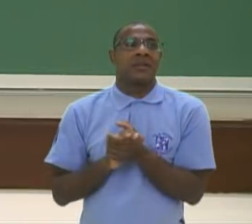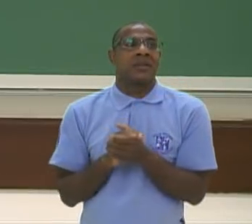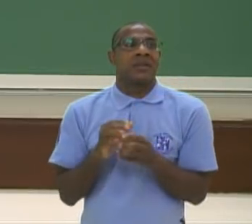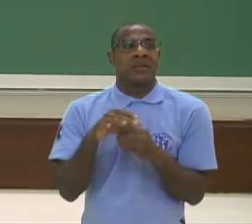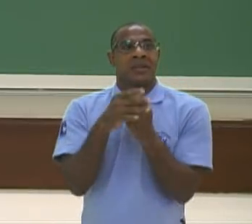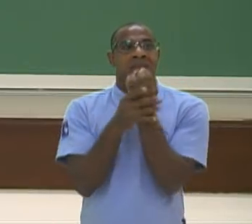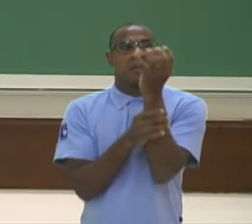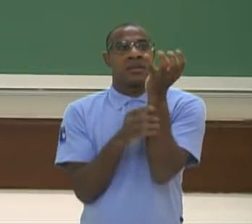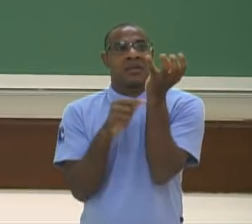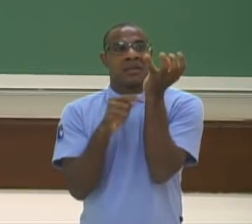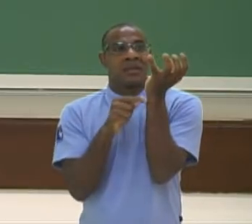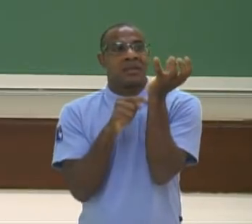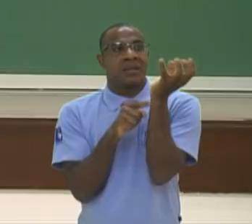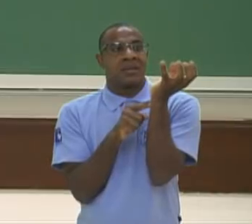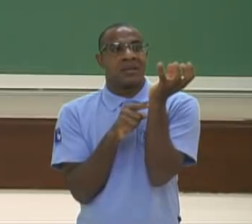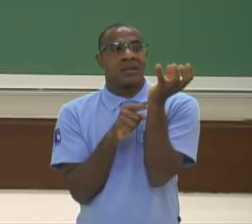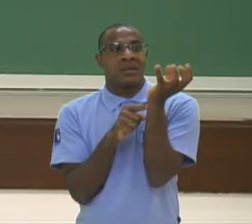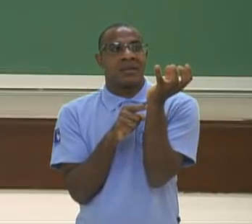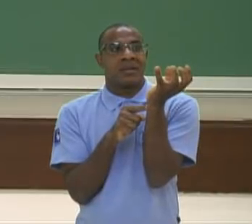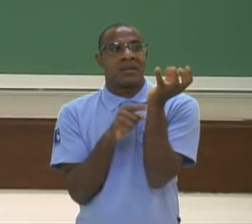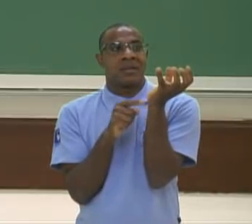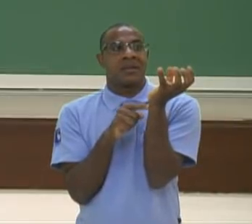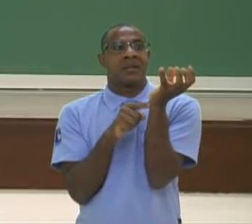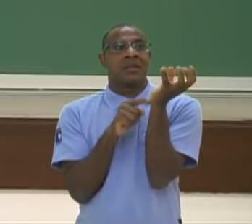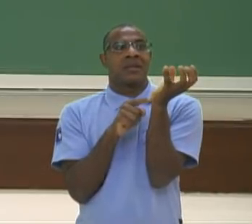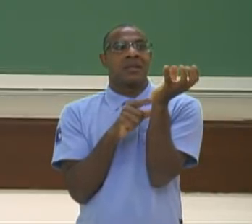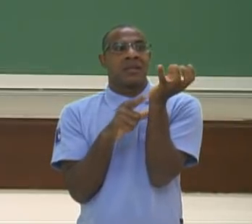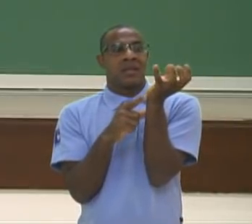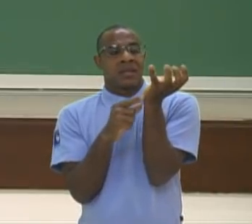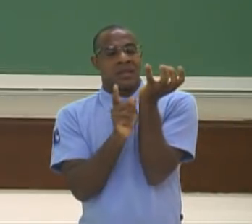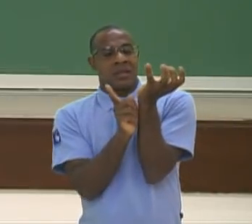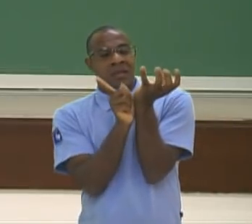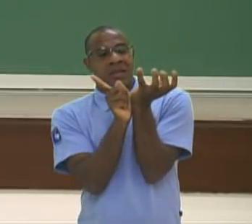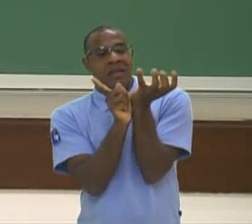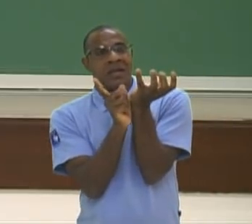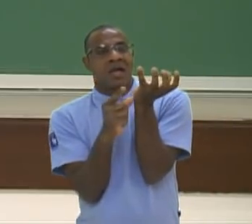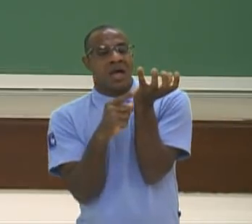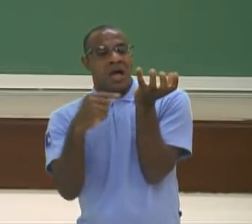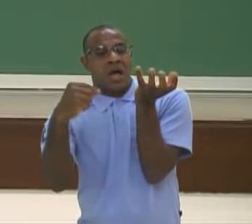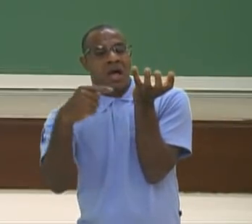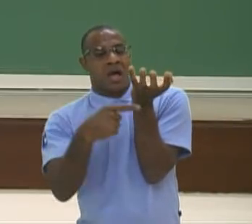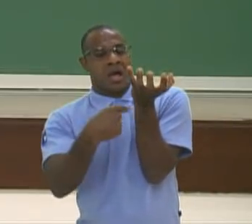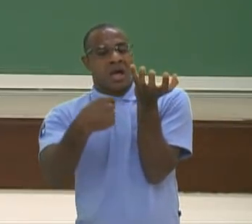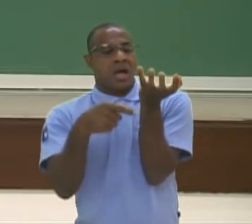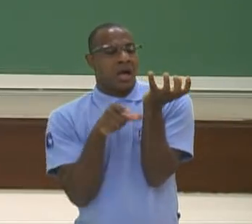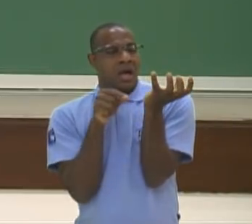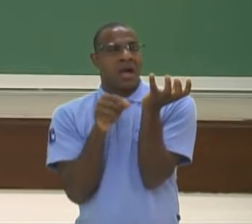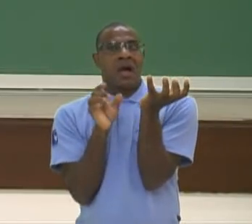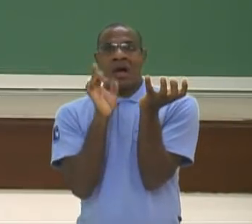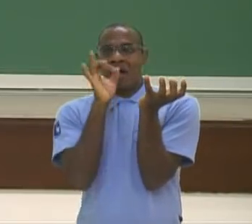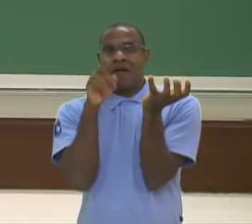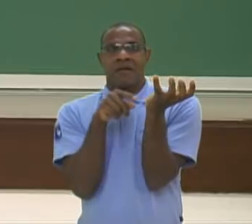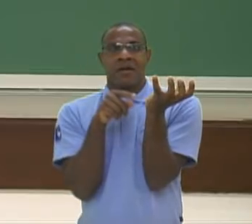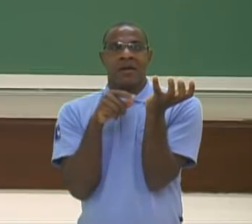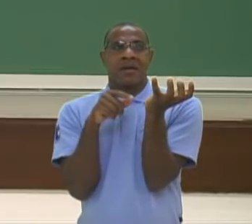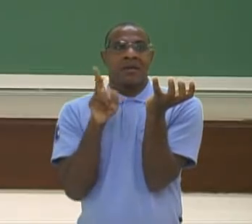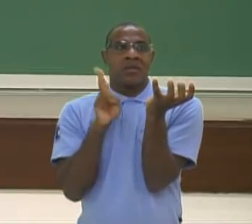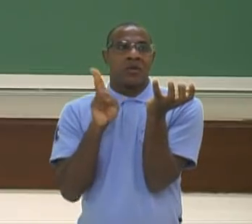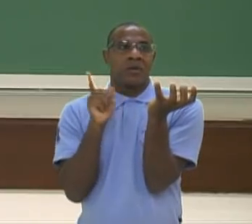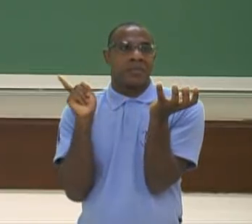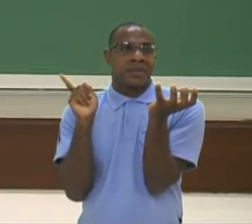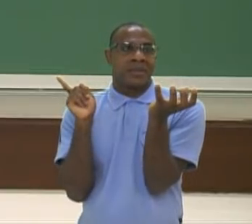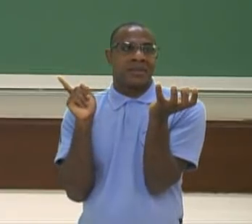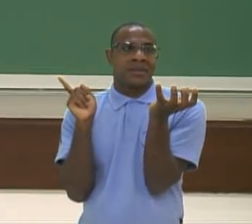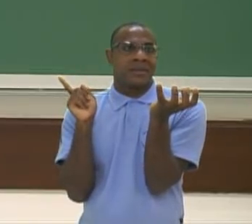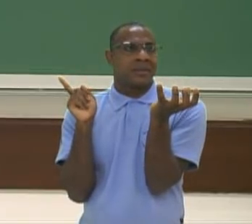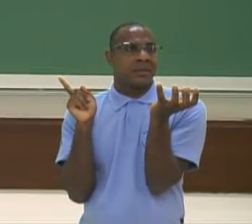Embaixo da flor, a gente vai ver que tem algumas folhas que são verdinhas e a gente chama elas de sépalas.